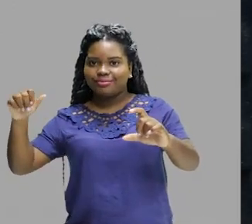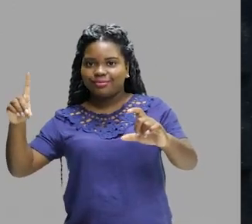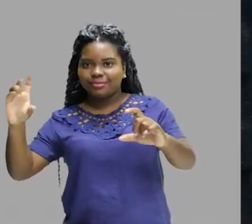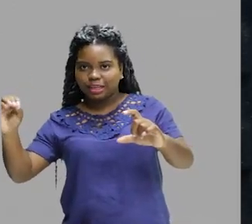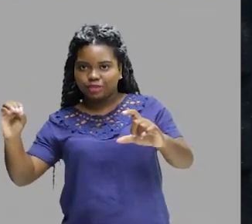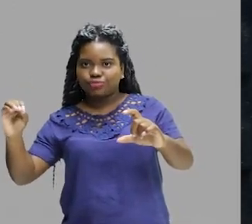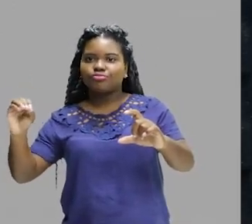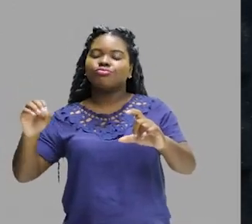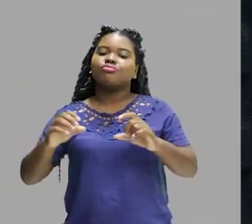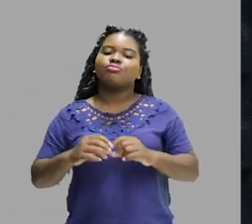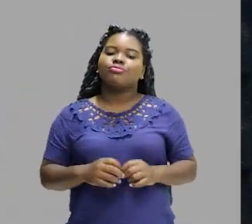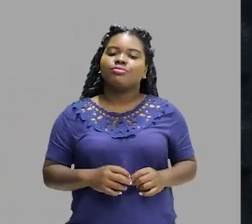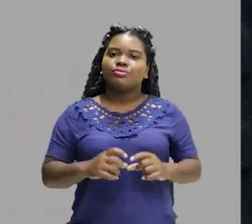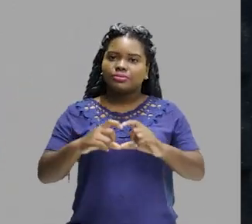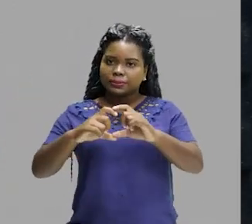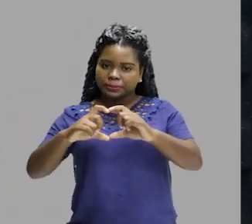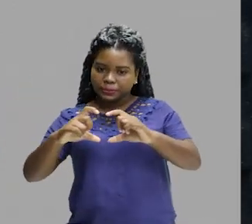amado.